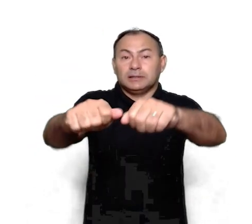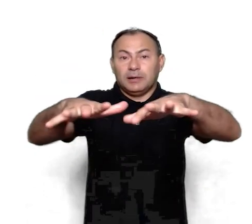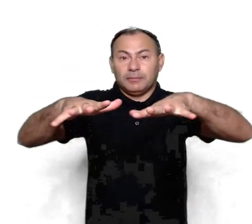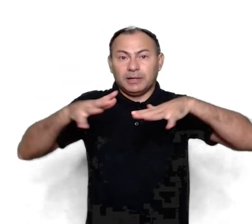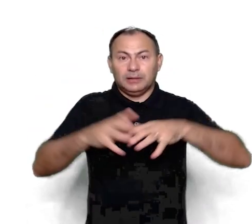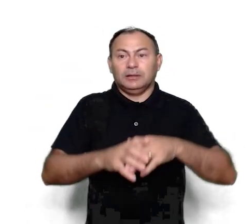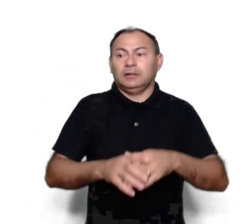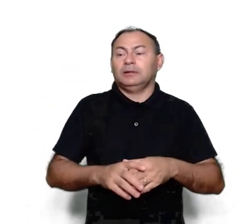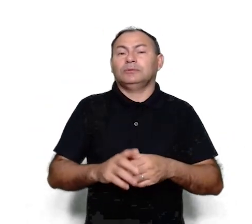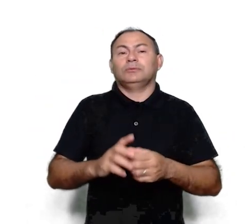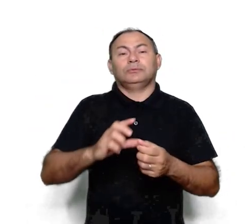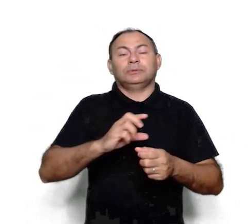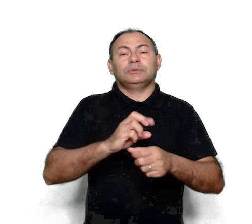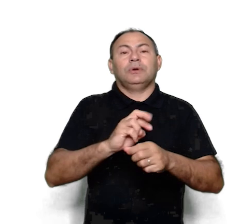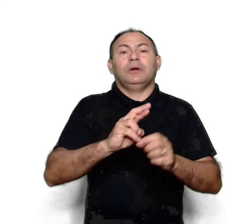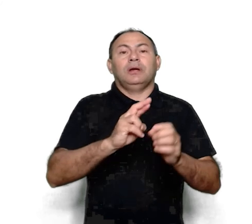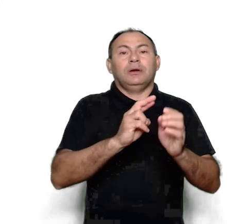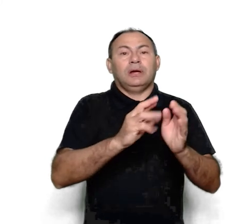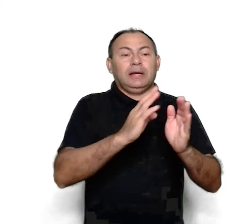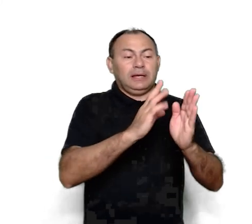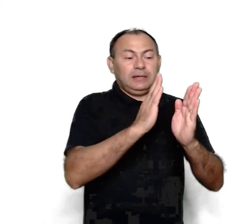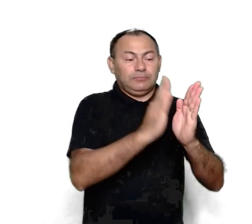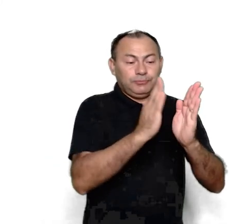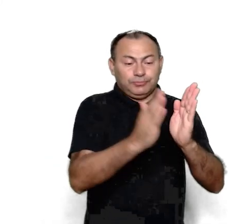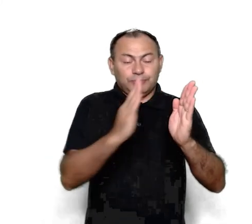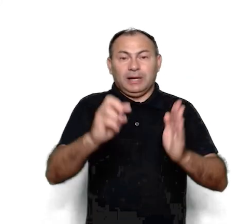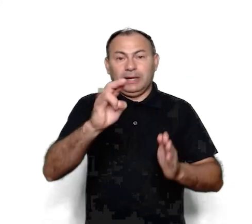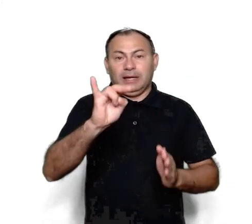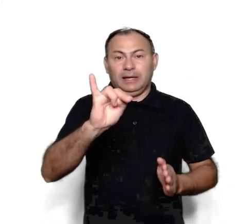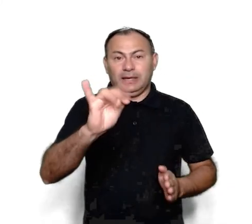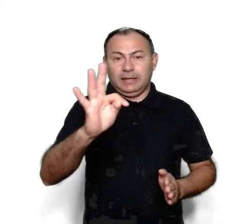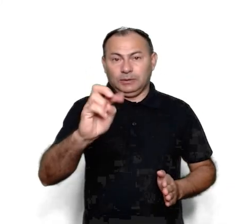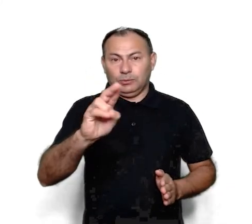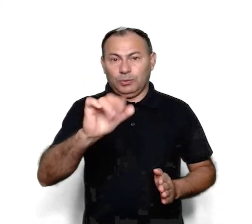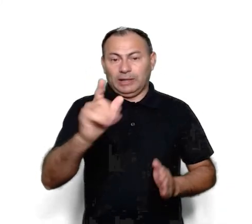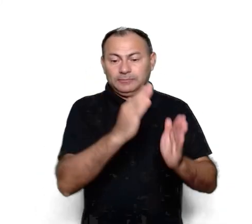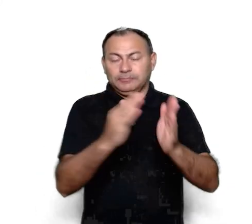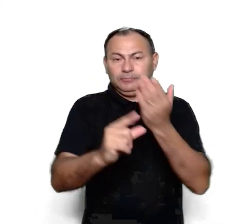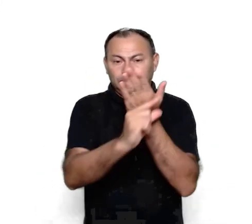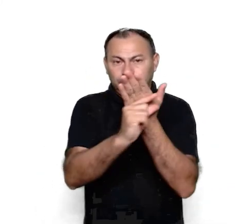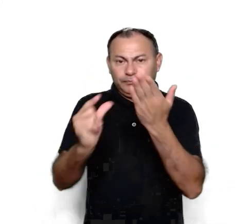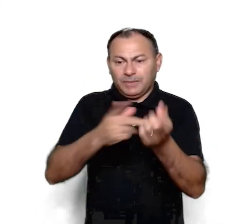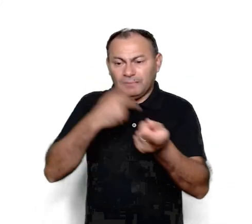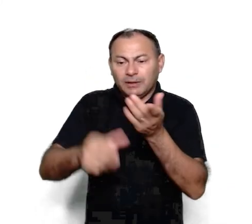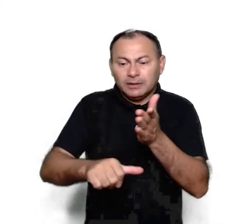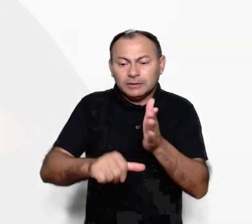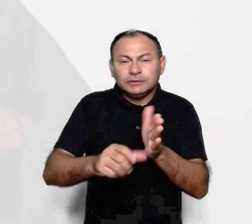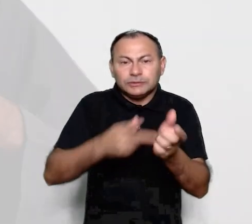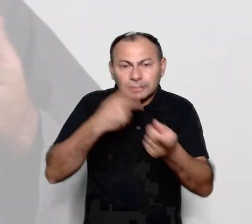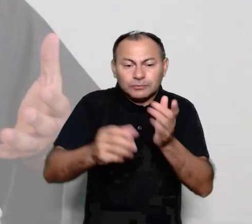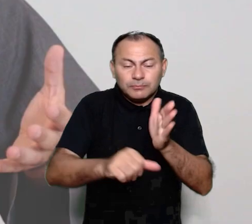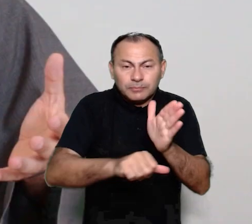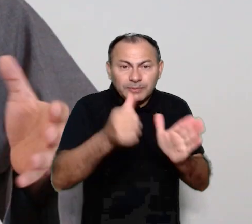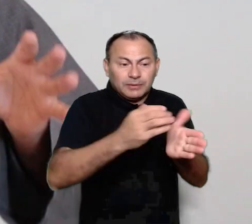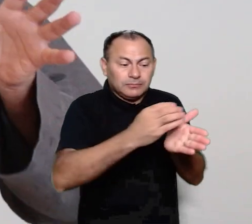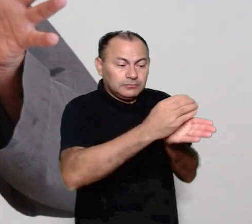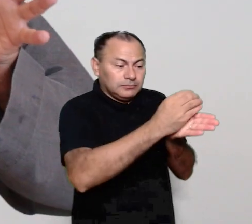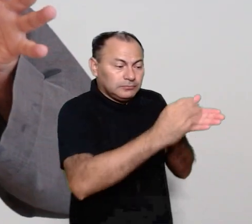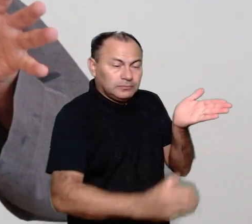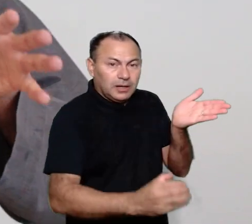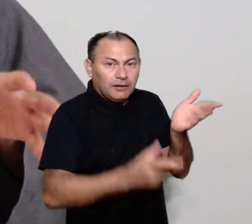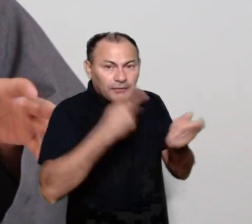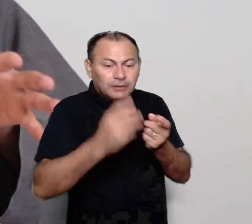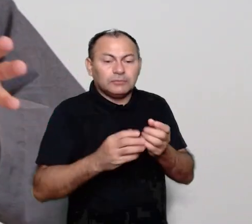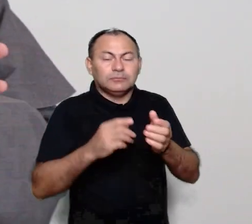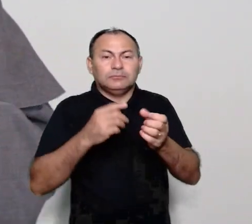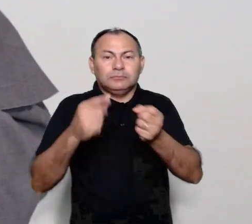assembleia, nas ações rituais. E aí, o autor inicia falando de Jesus Cristo, primeiro capítulo, revelando para nós que ele é